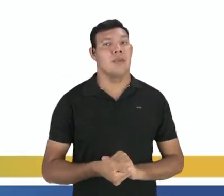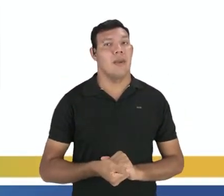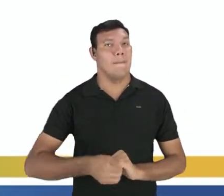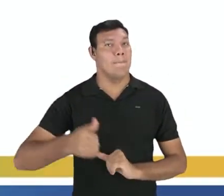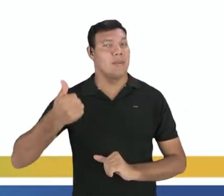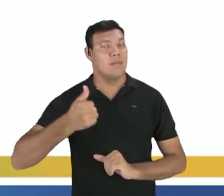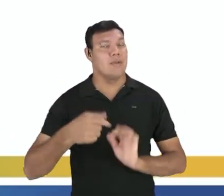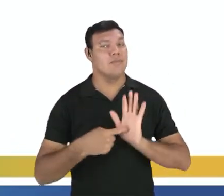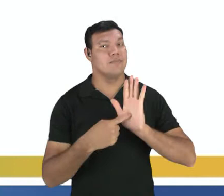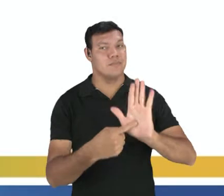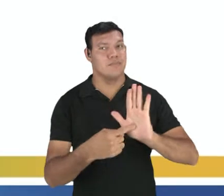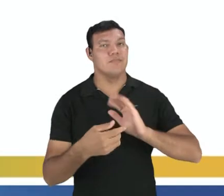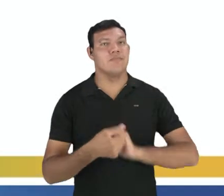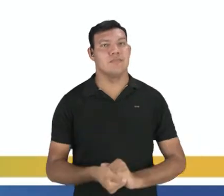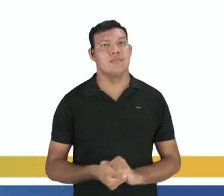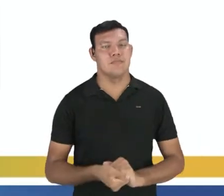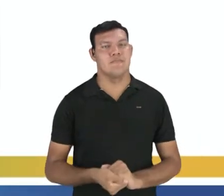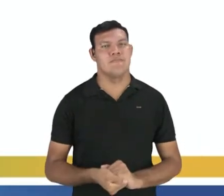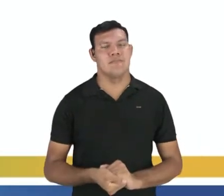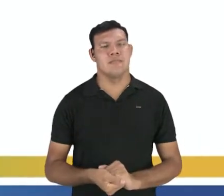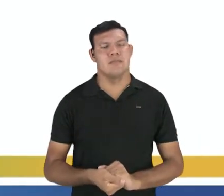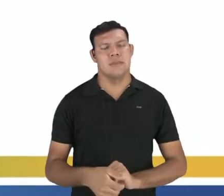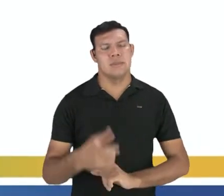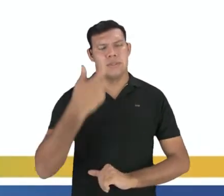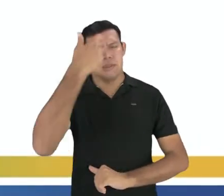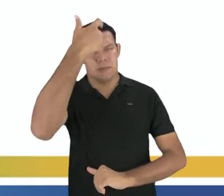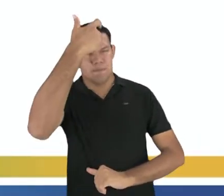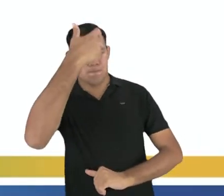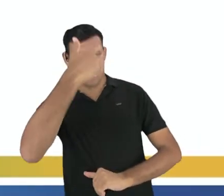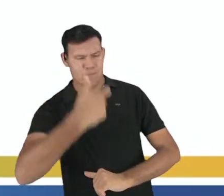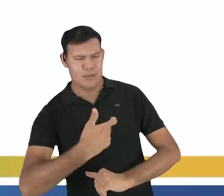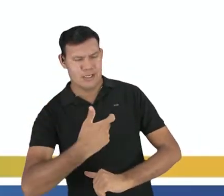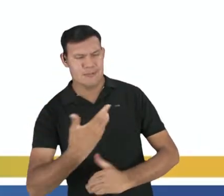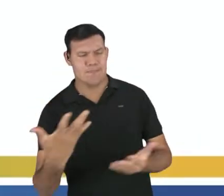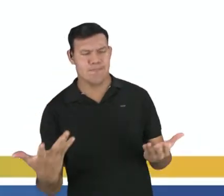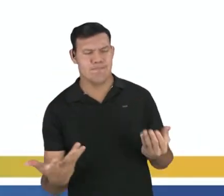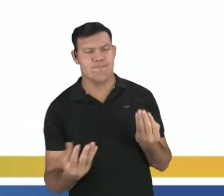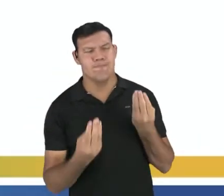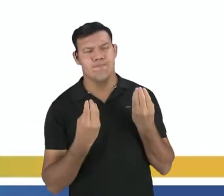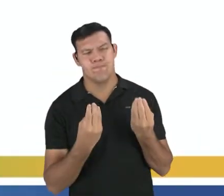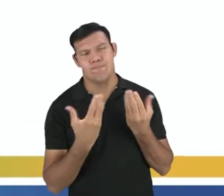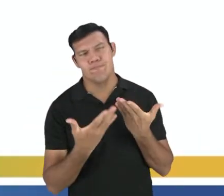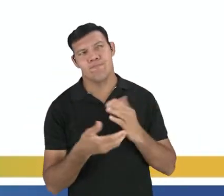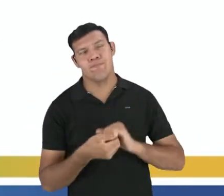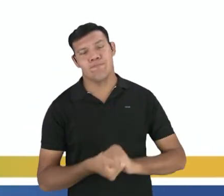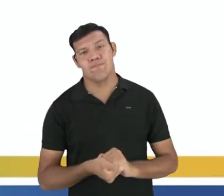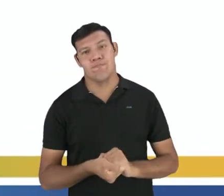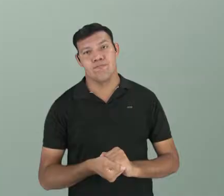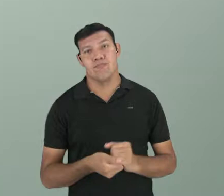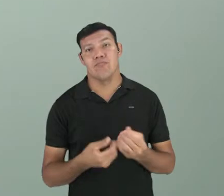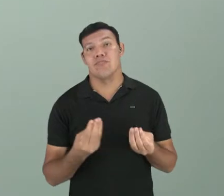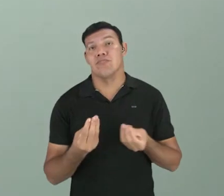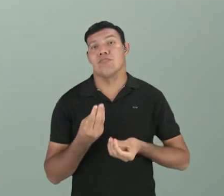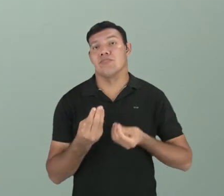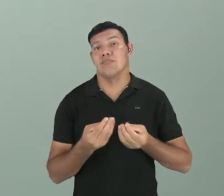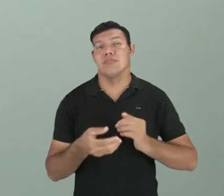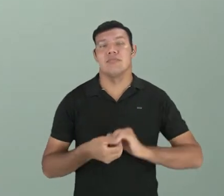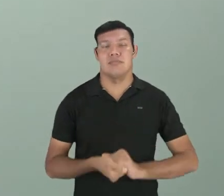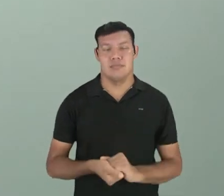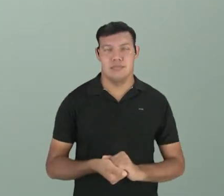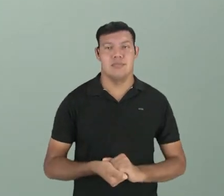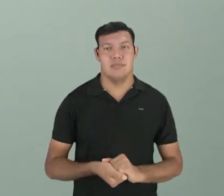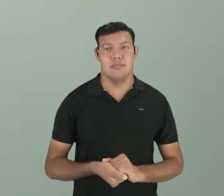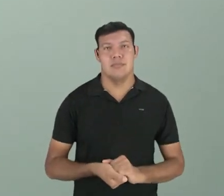diz: To be or not to be, that is the question. Ser ou não ser, eis a